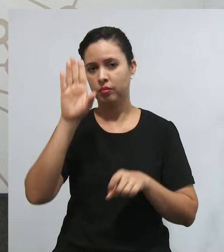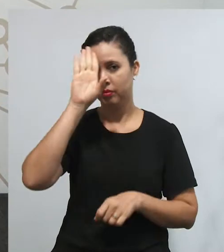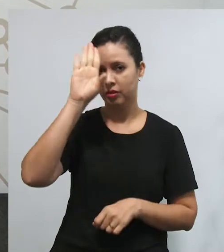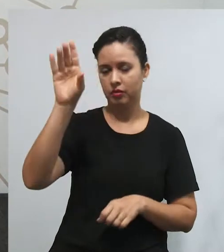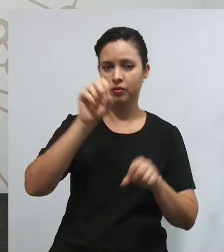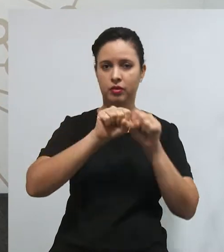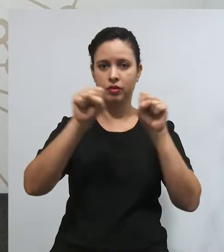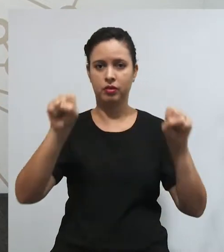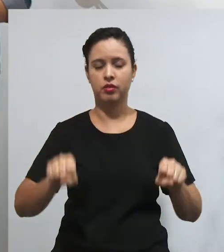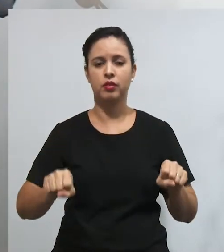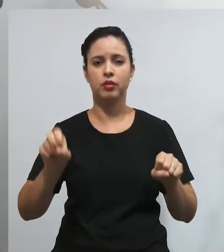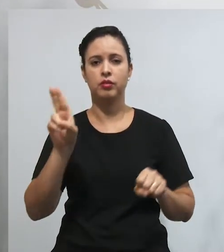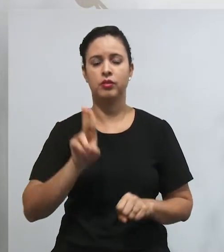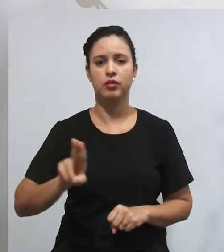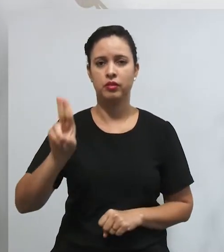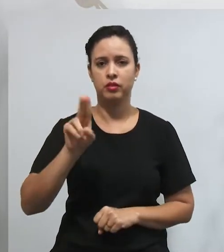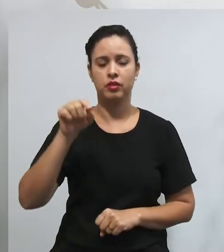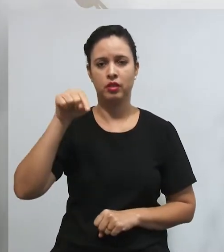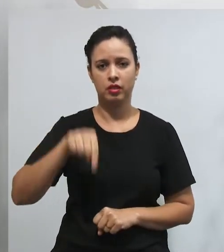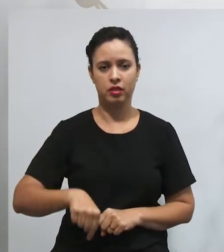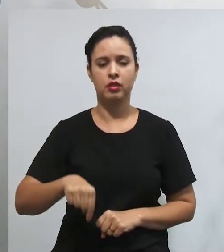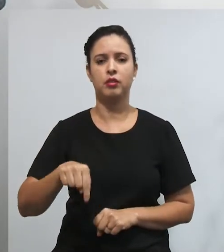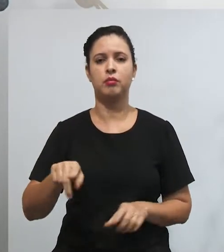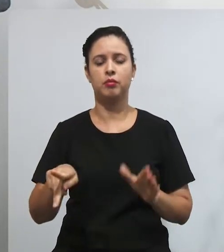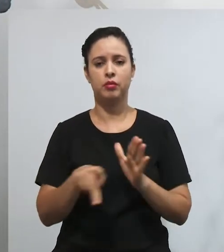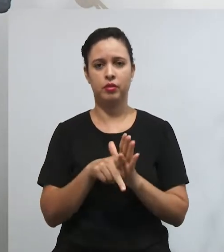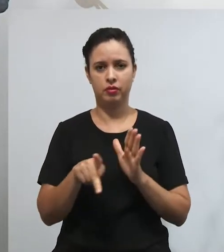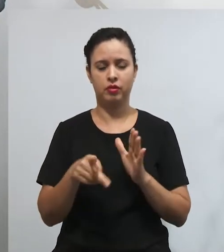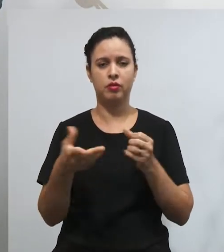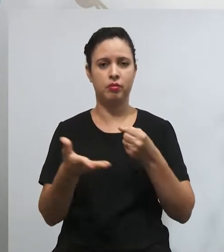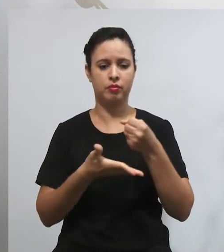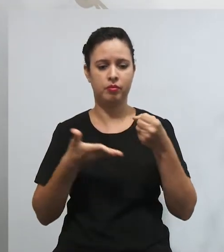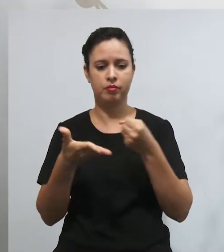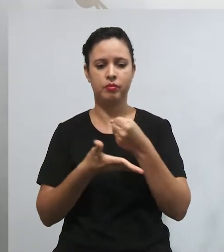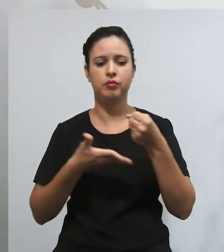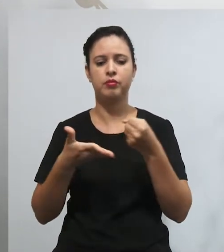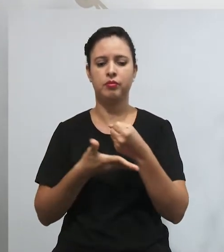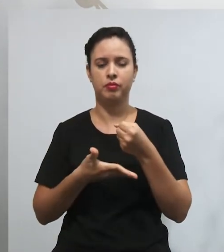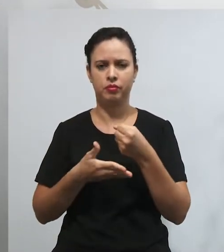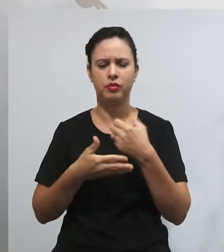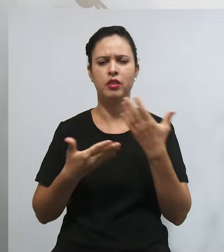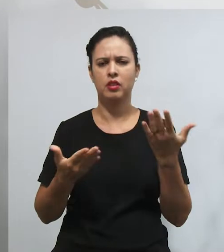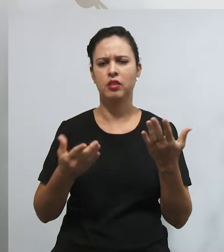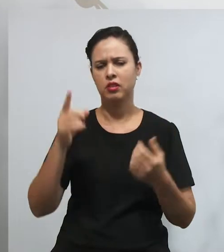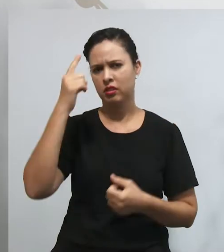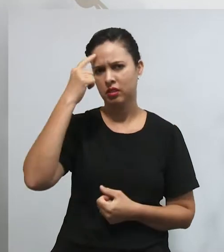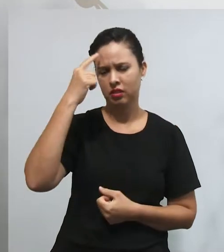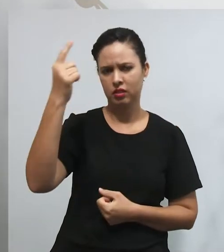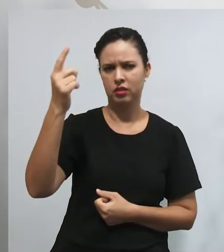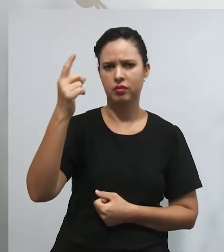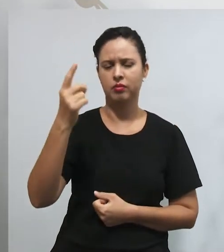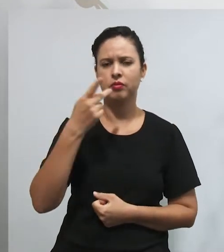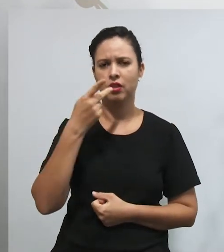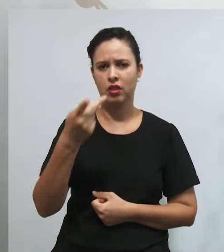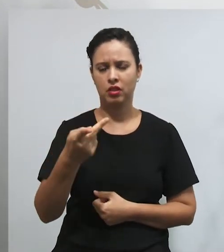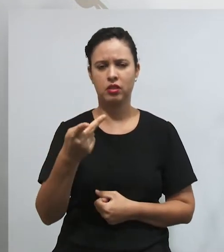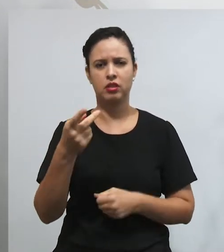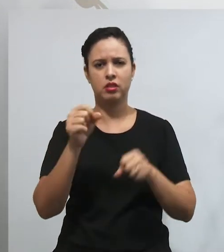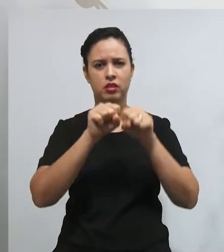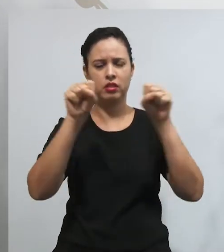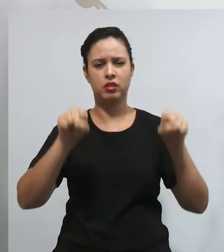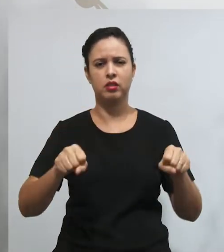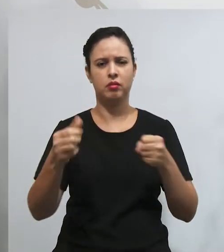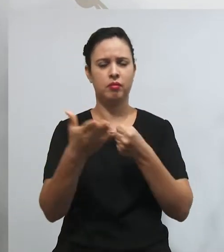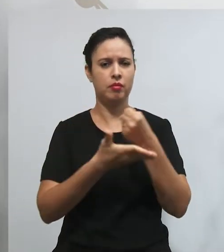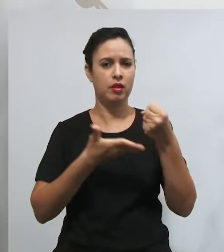sistema utilizado, nesses dispositivos, que é o sistema básico. Quando a gente fala assim sistema básico, talvez vocês fiquem se perguntando que tipo